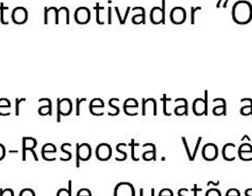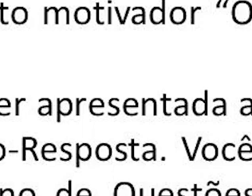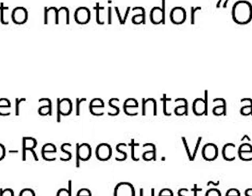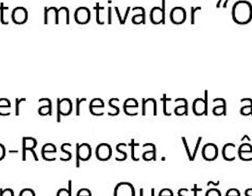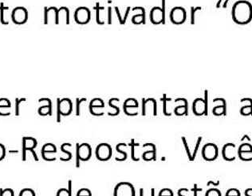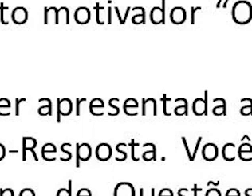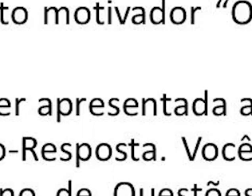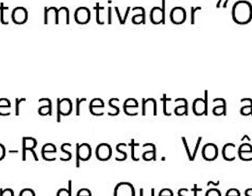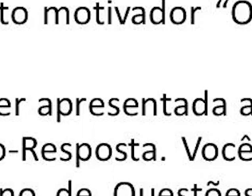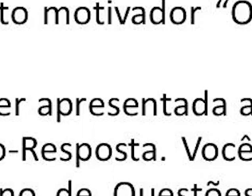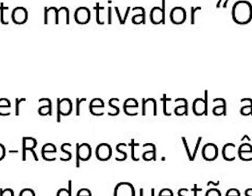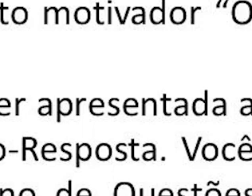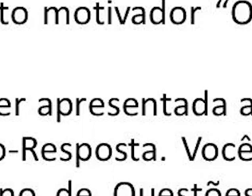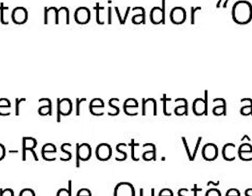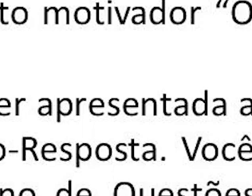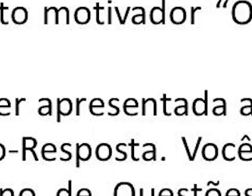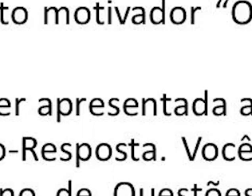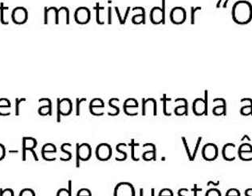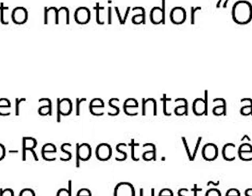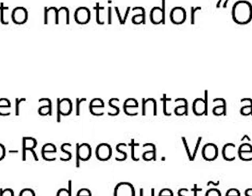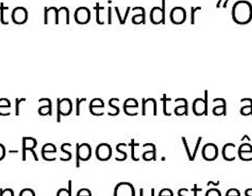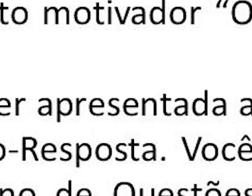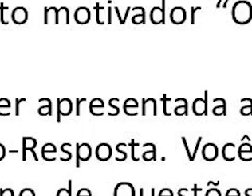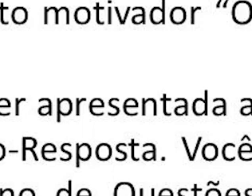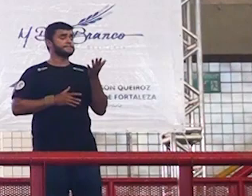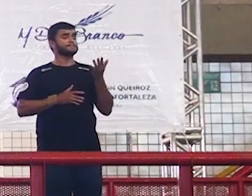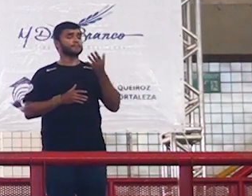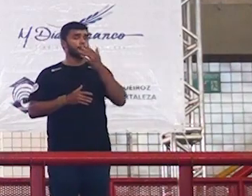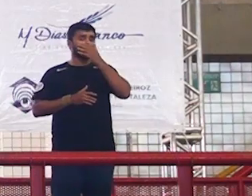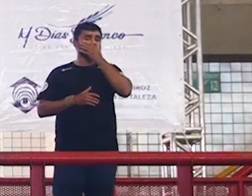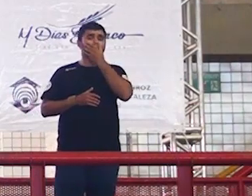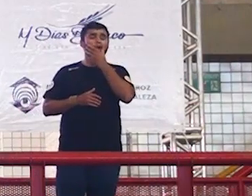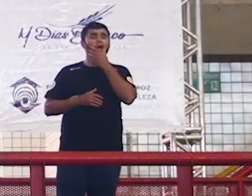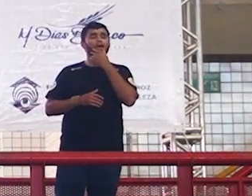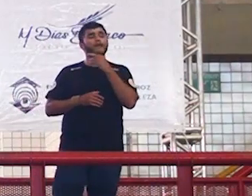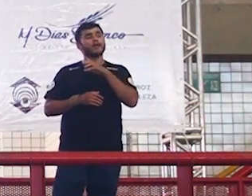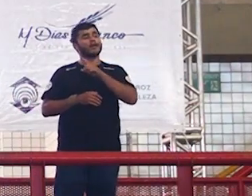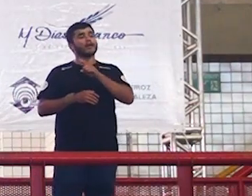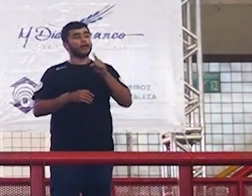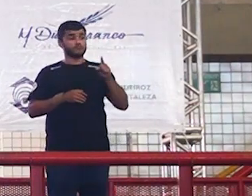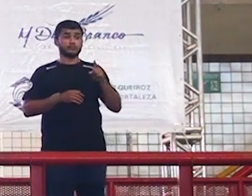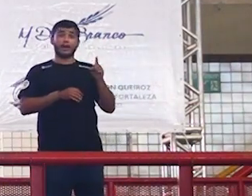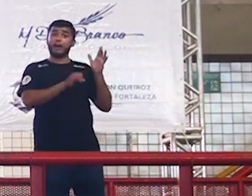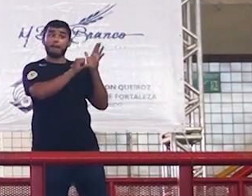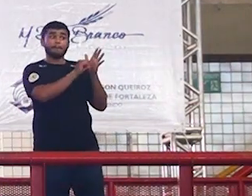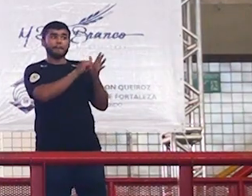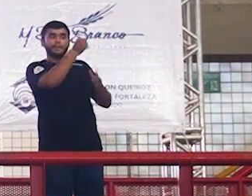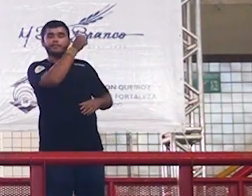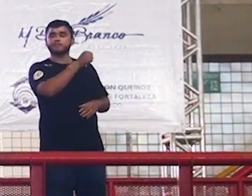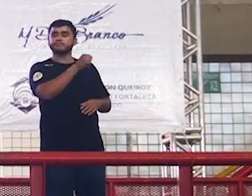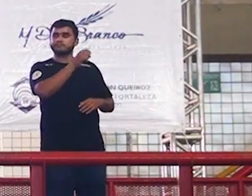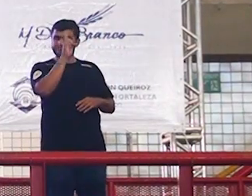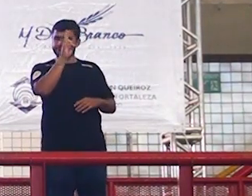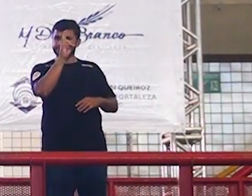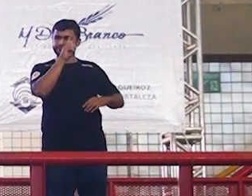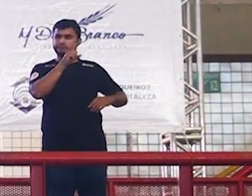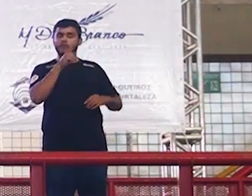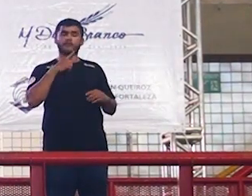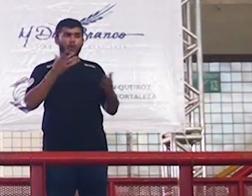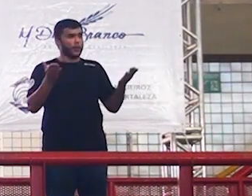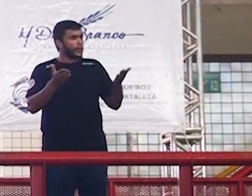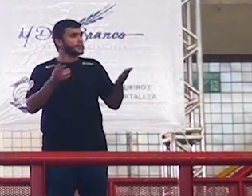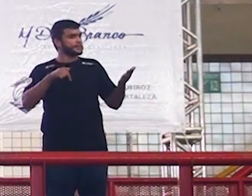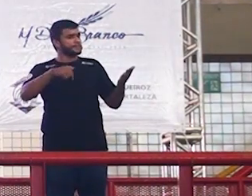Pronto. Então vamos lá, galera. A primeira edição deu trabalho, e daria trabalho hoje em dia